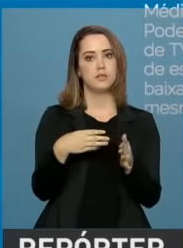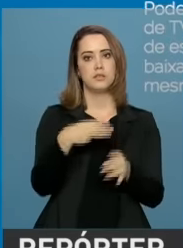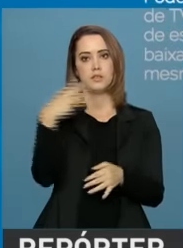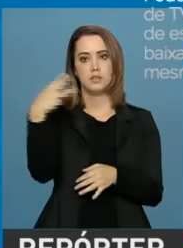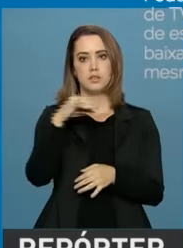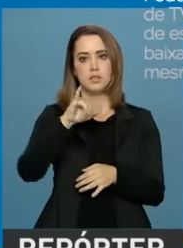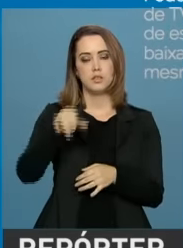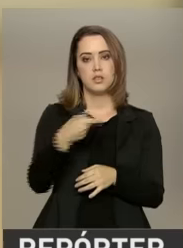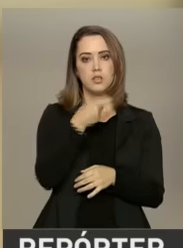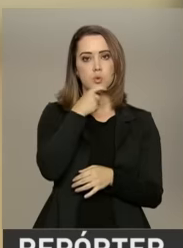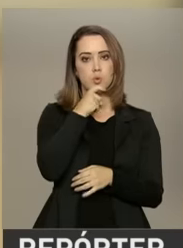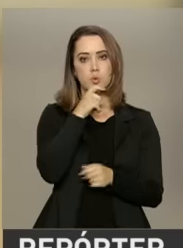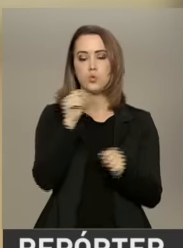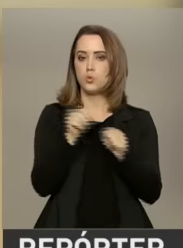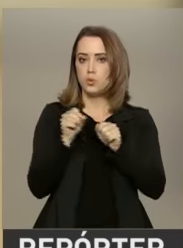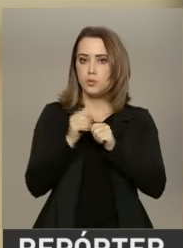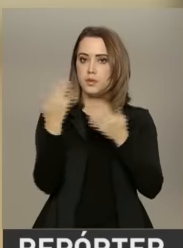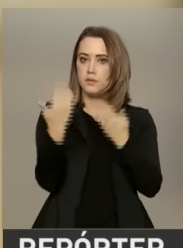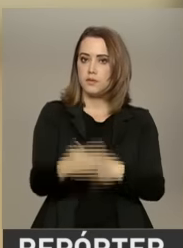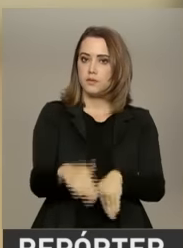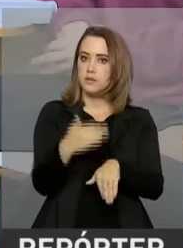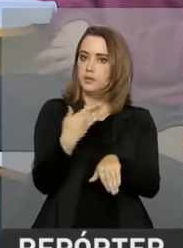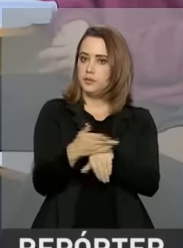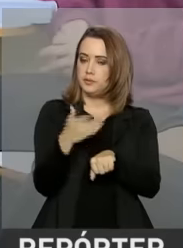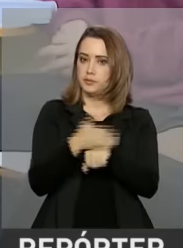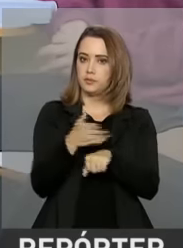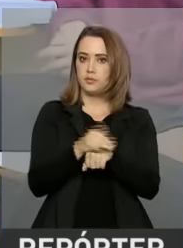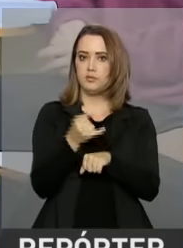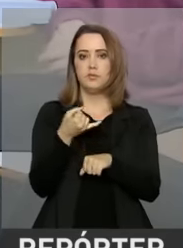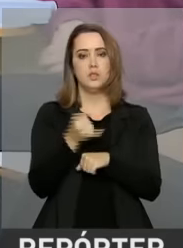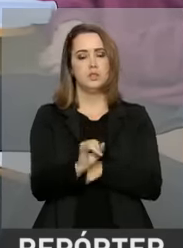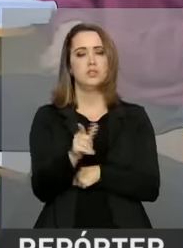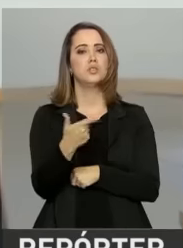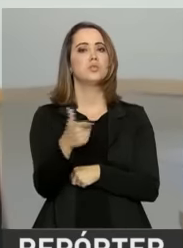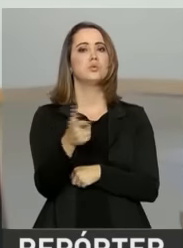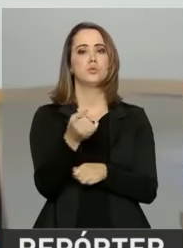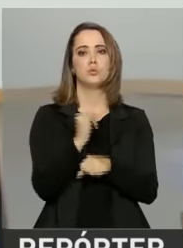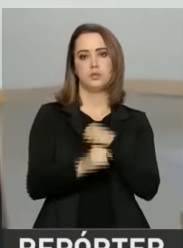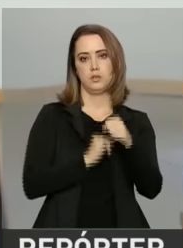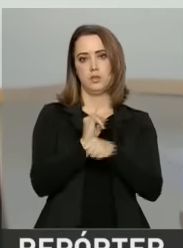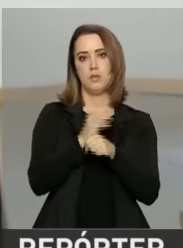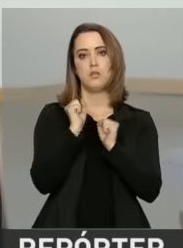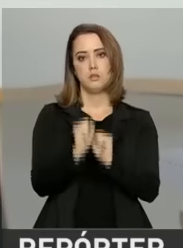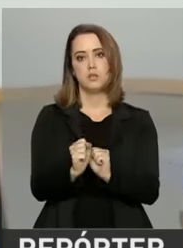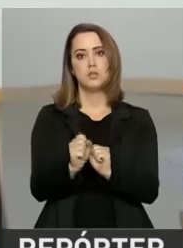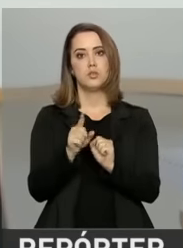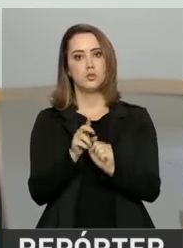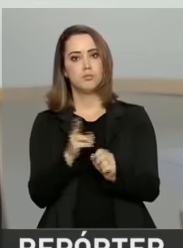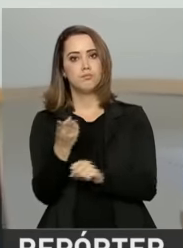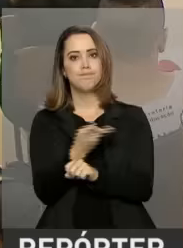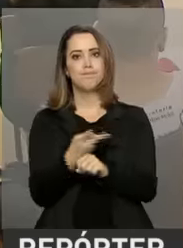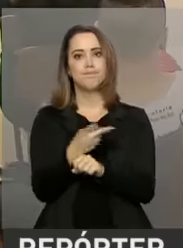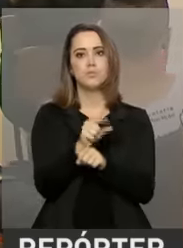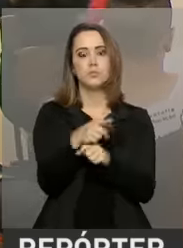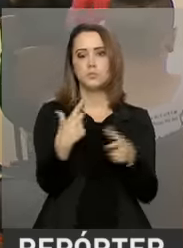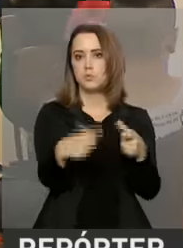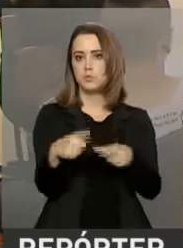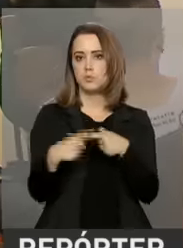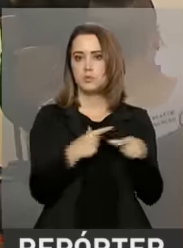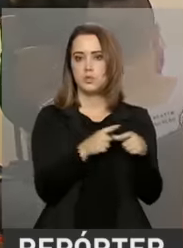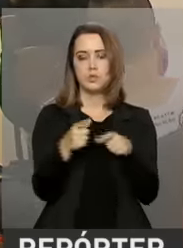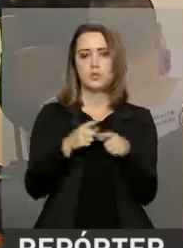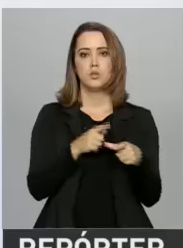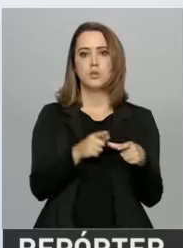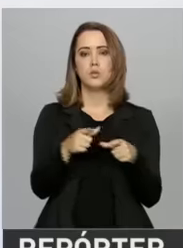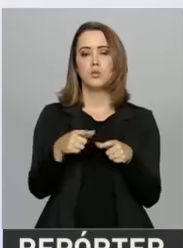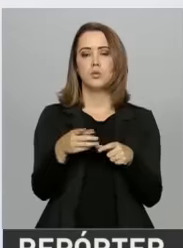realizar a prova Lembrando que os alunos que não t acesso à internet podem fazer a prova em locais indicados pelo Ministério